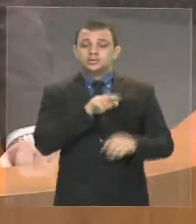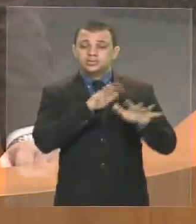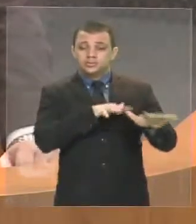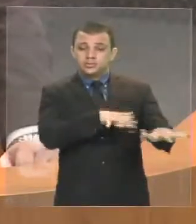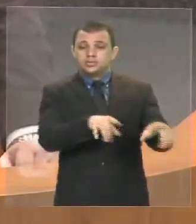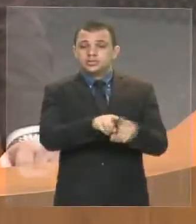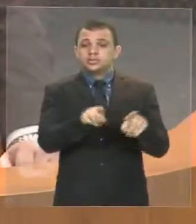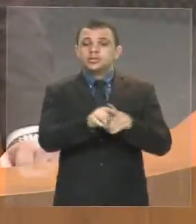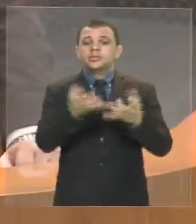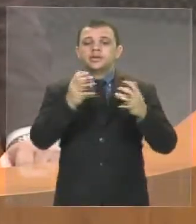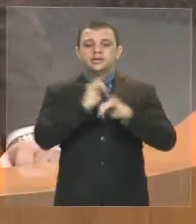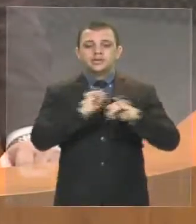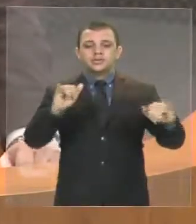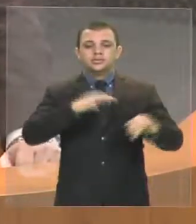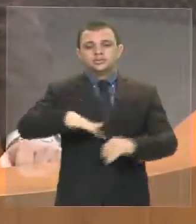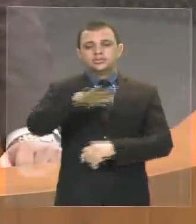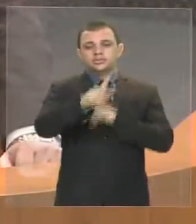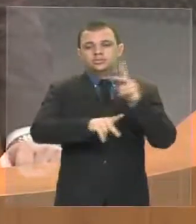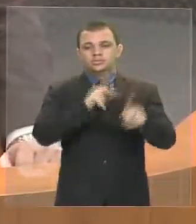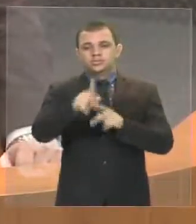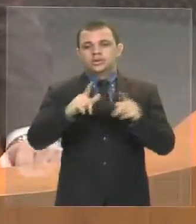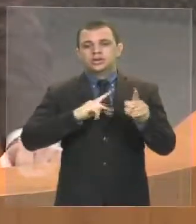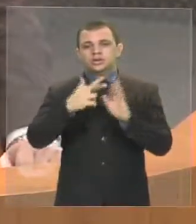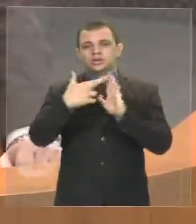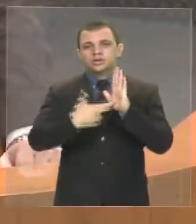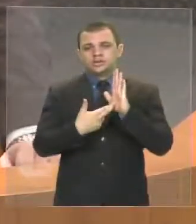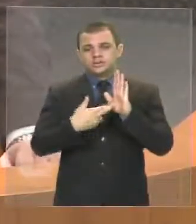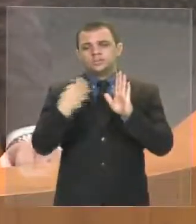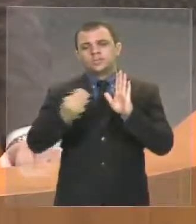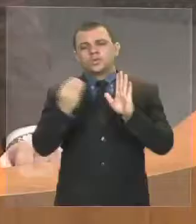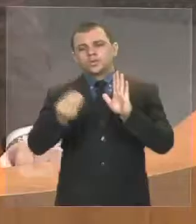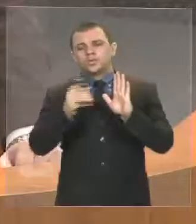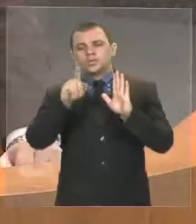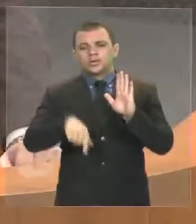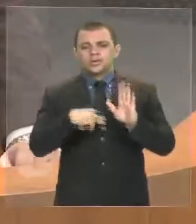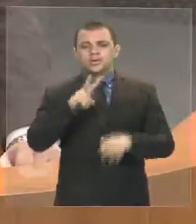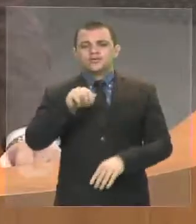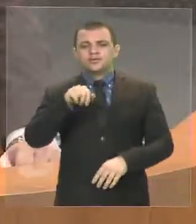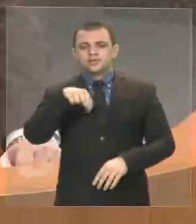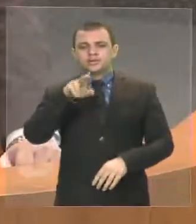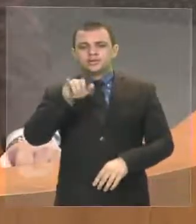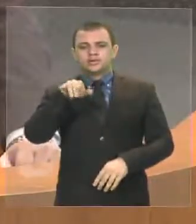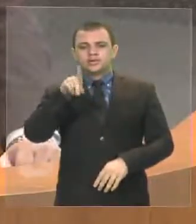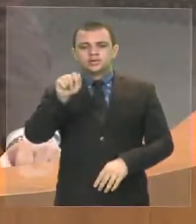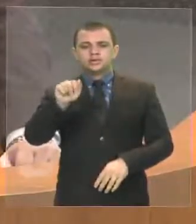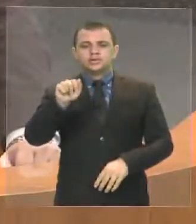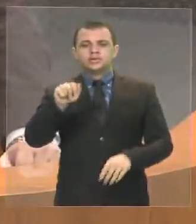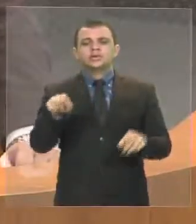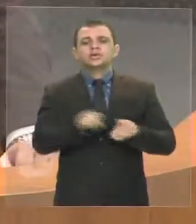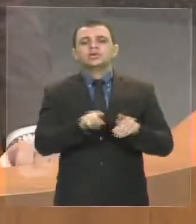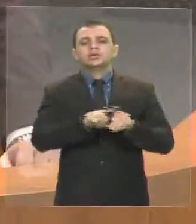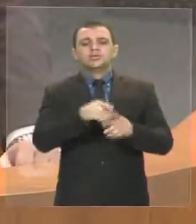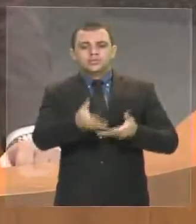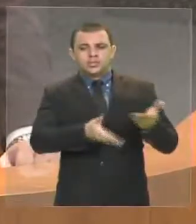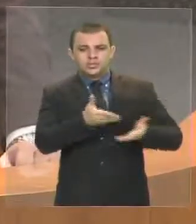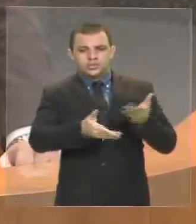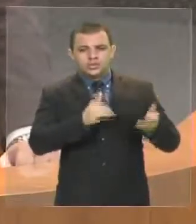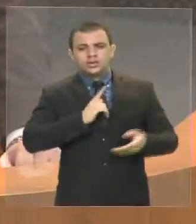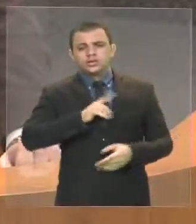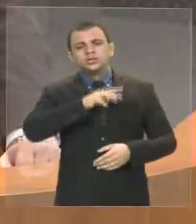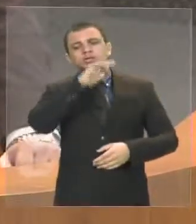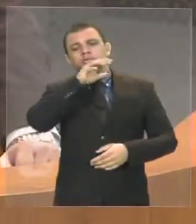informar a população sobre as regras que norteiam a vaquejada e principalmente sobre o cuidado que